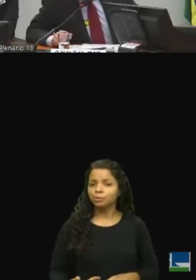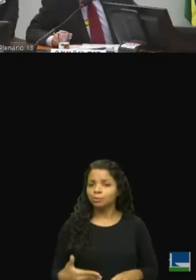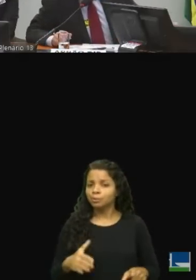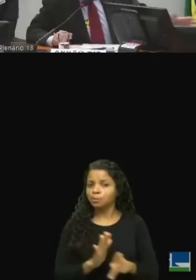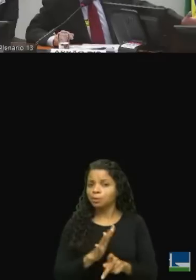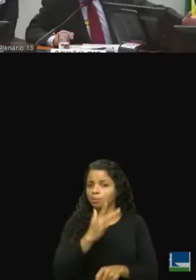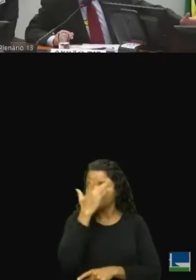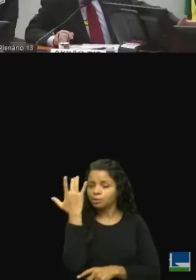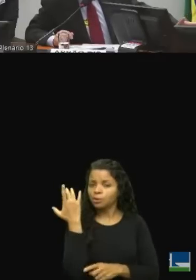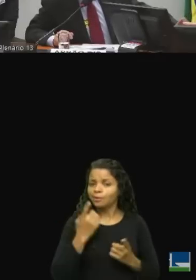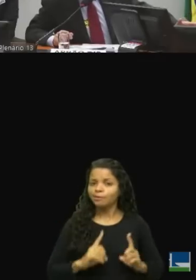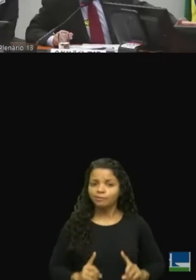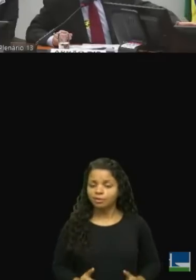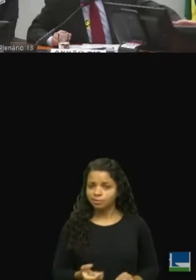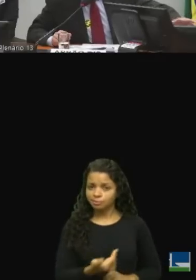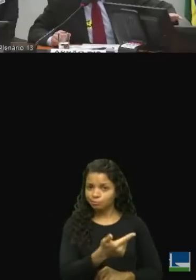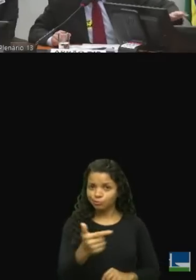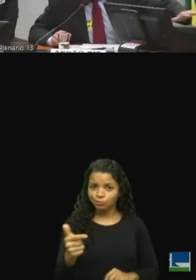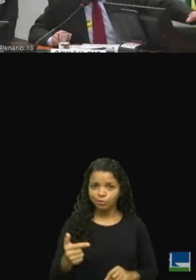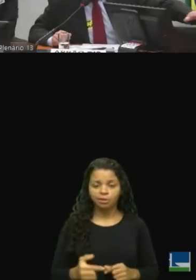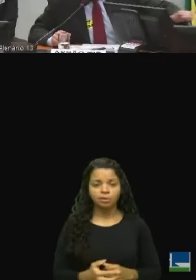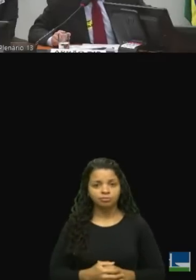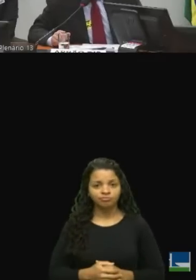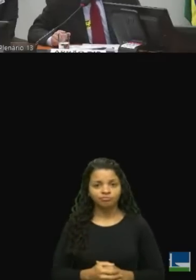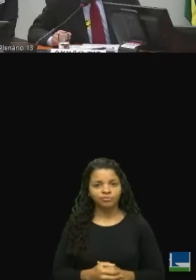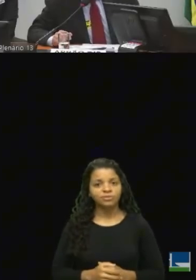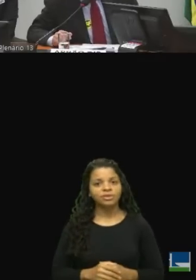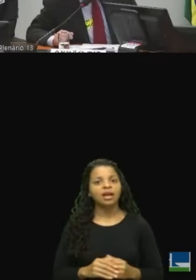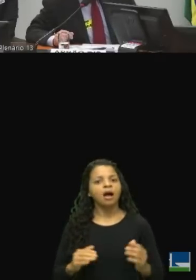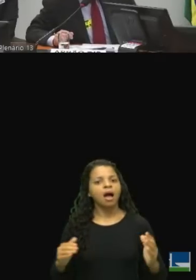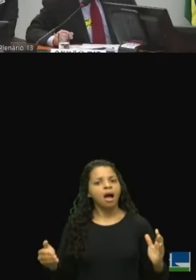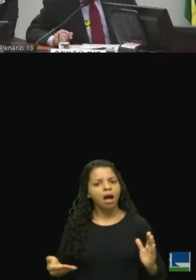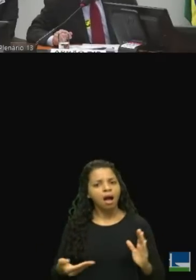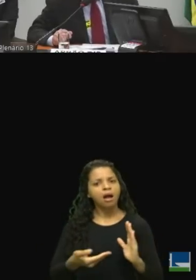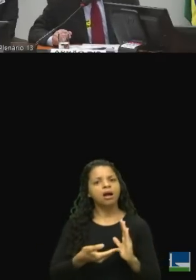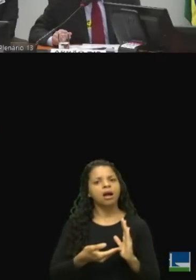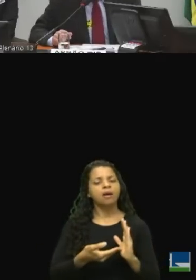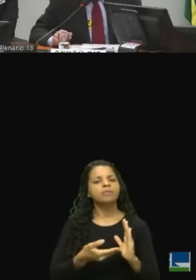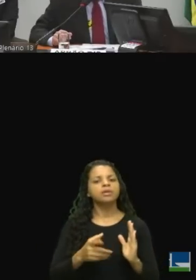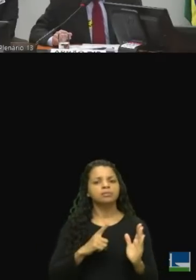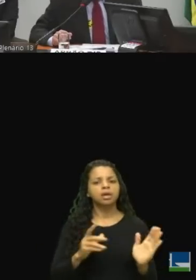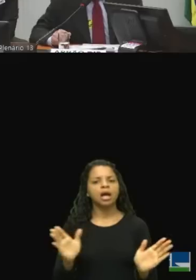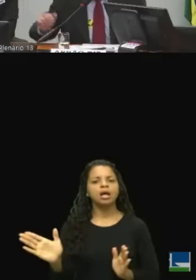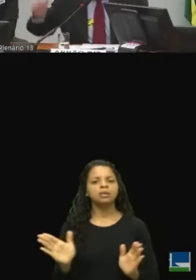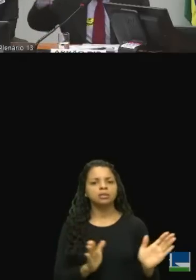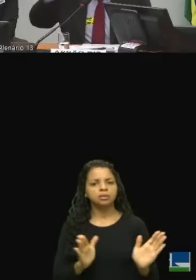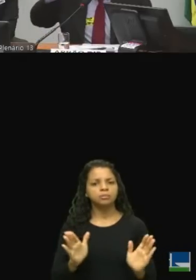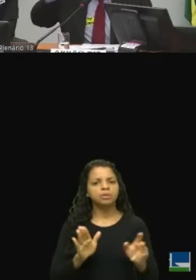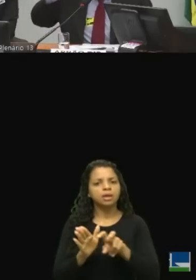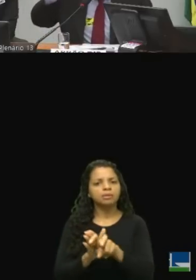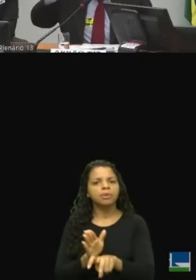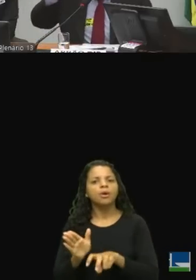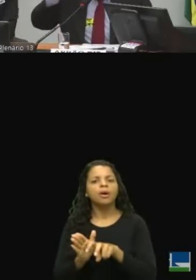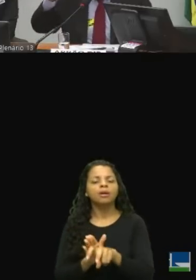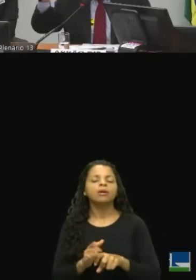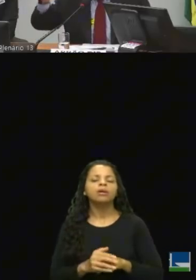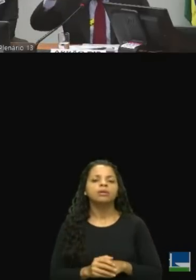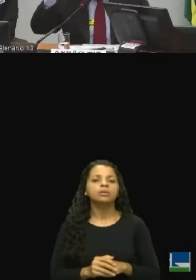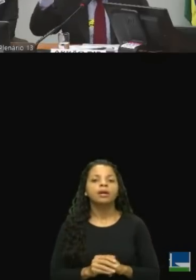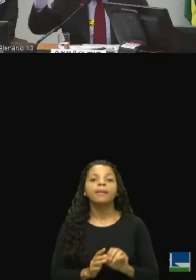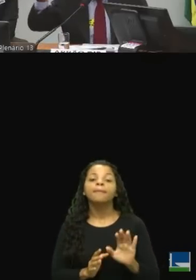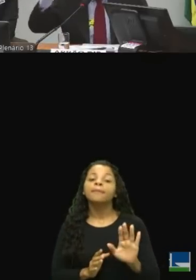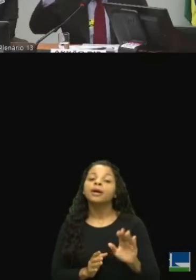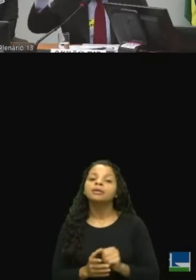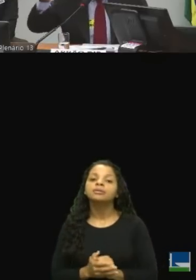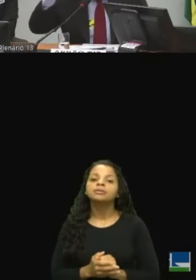dos Deputados, o Senado Federal, tem toda a acessibilidade para receber um cadeirante. Só que lá fora, ao